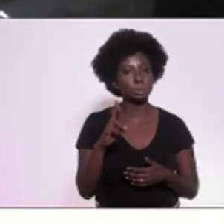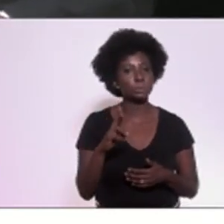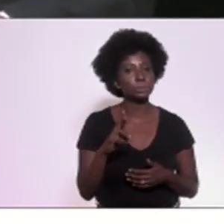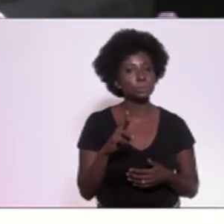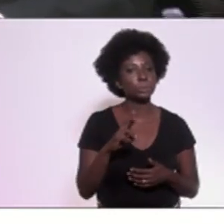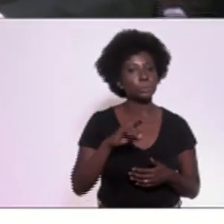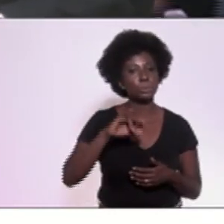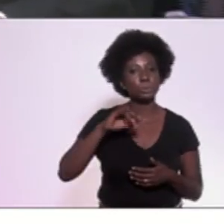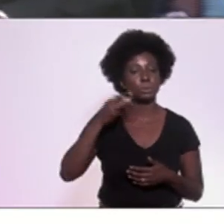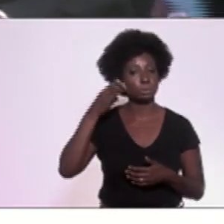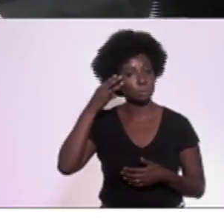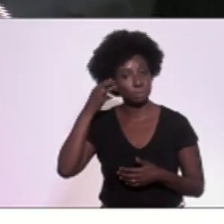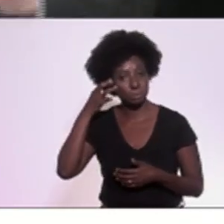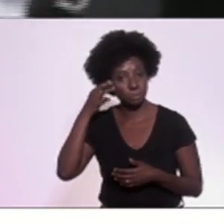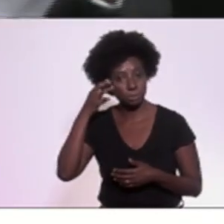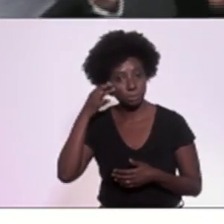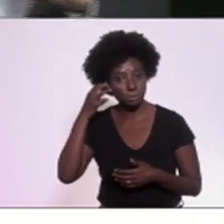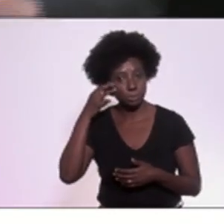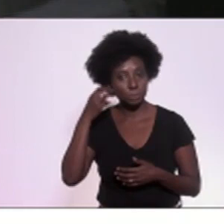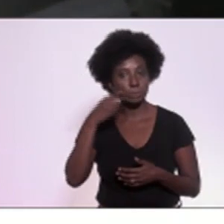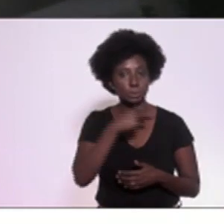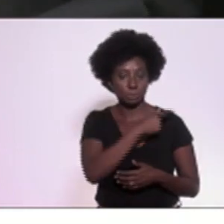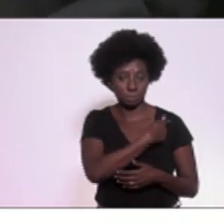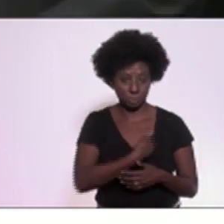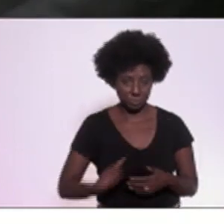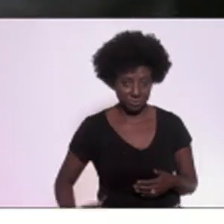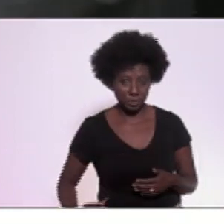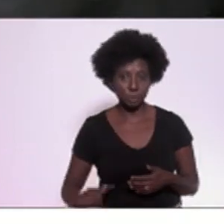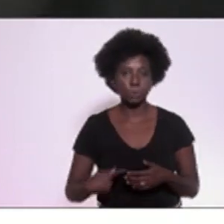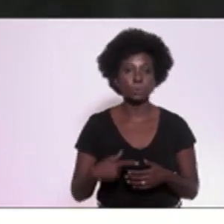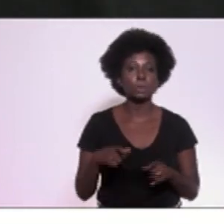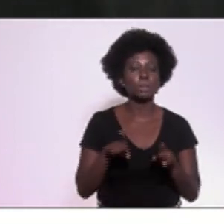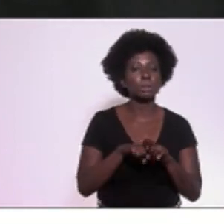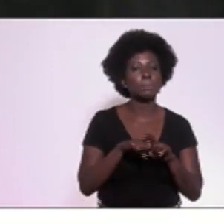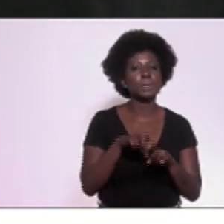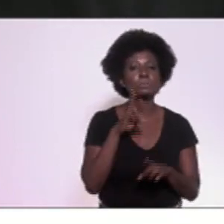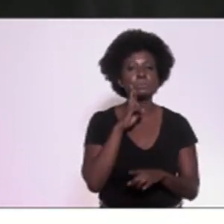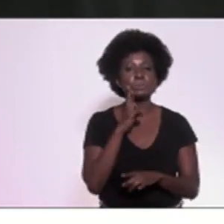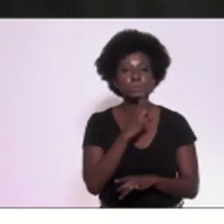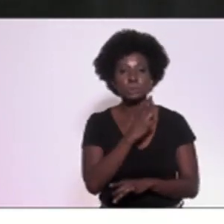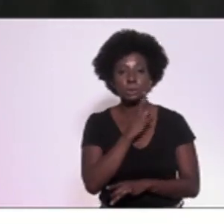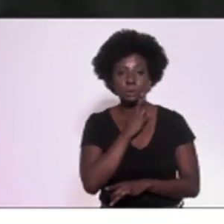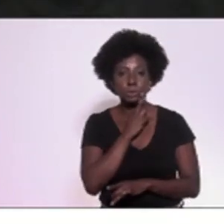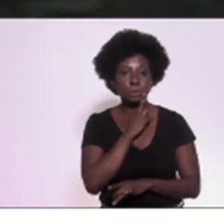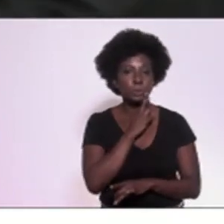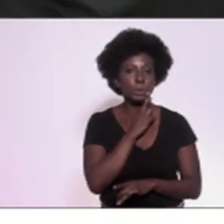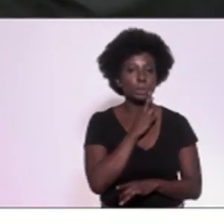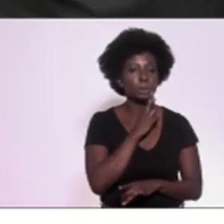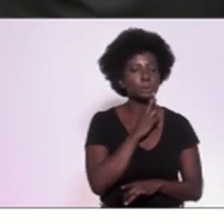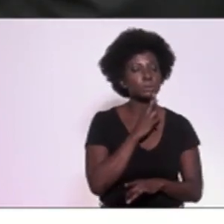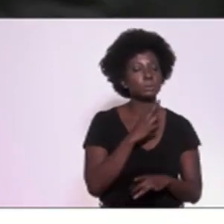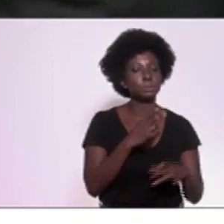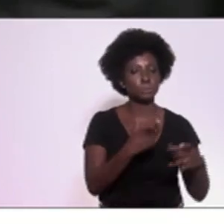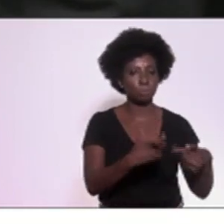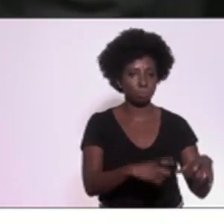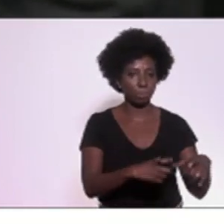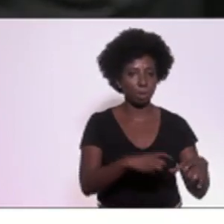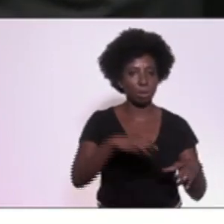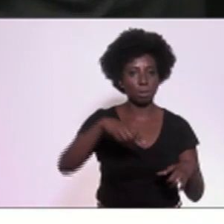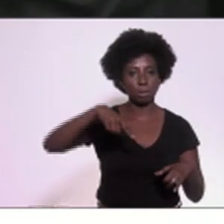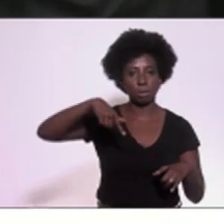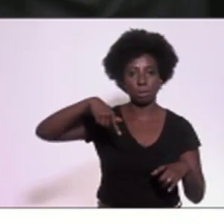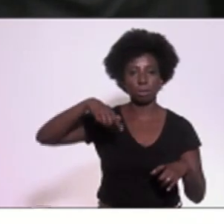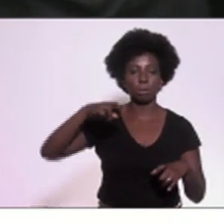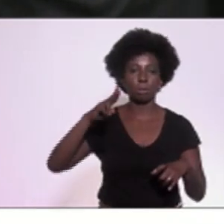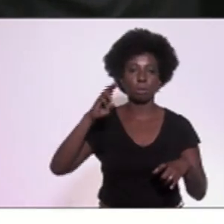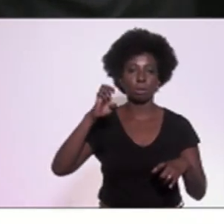José Witson, promover a construção de restaurante popular com refeição a valor módico no município de Queimados.